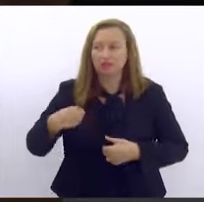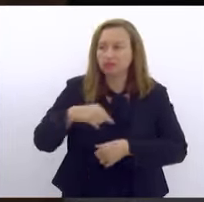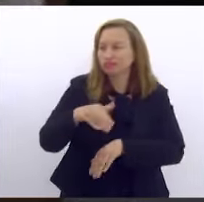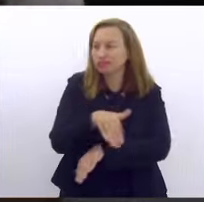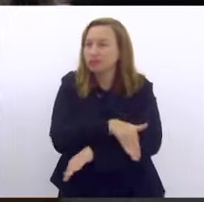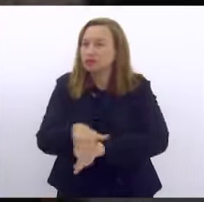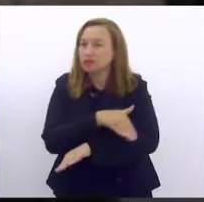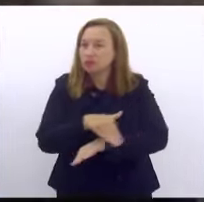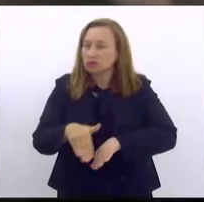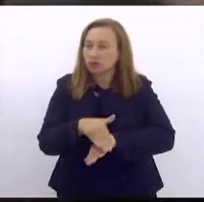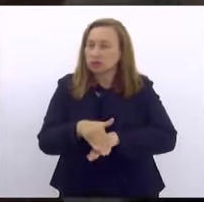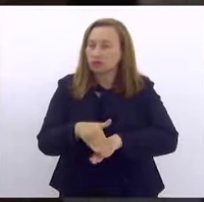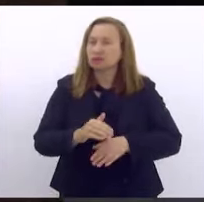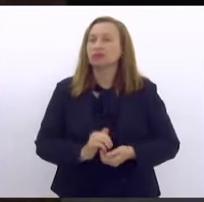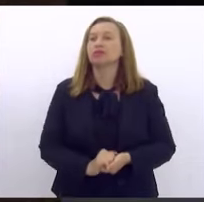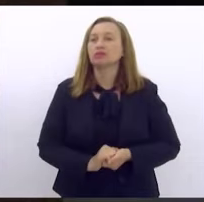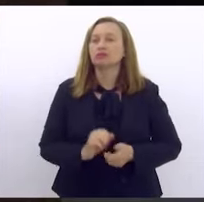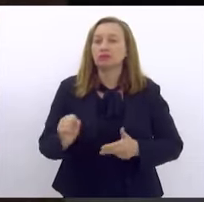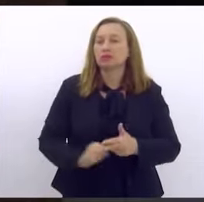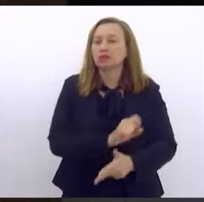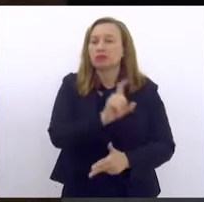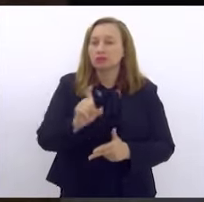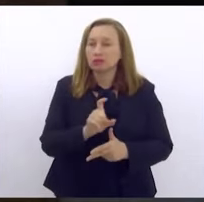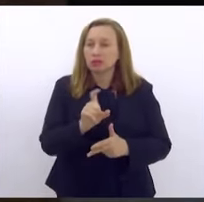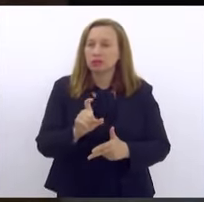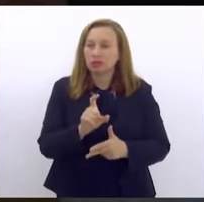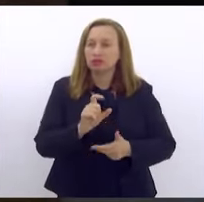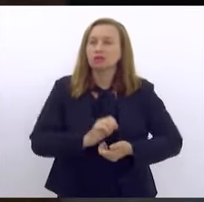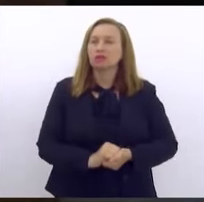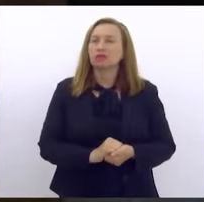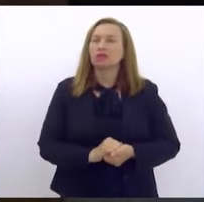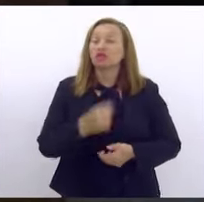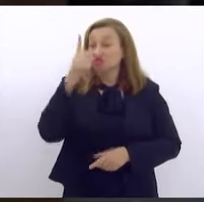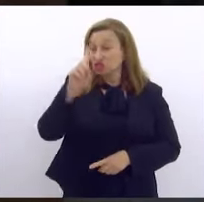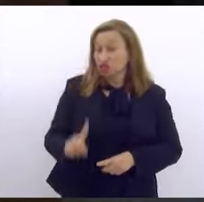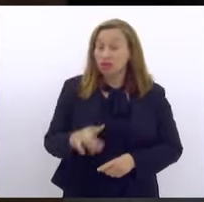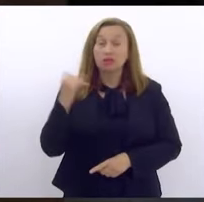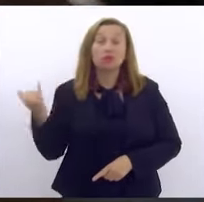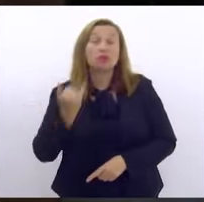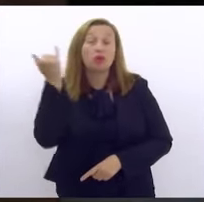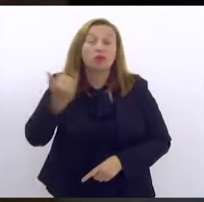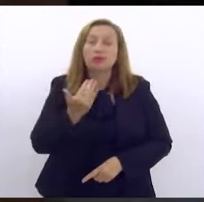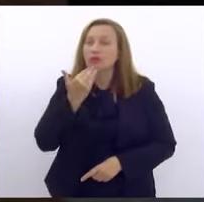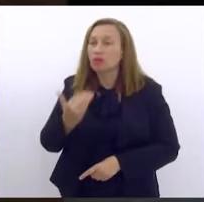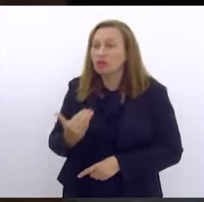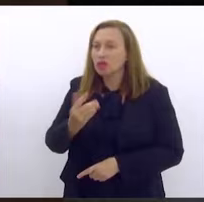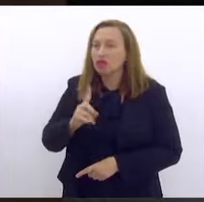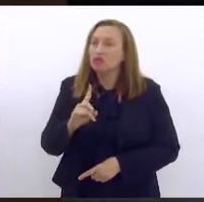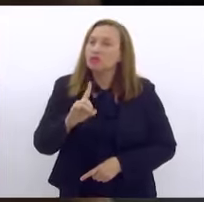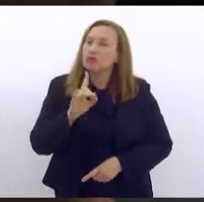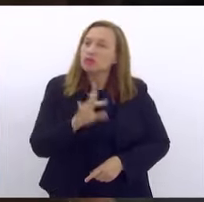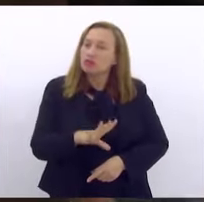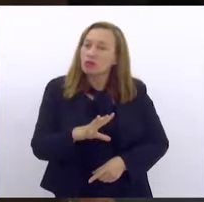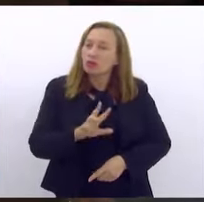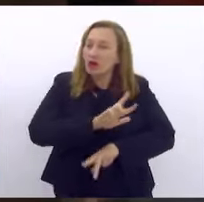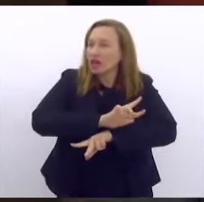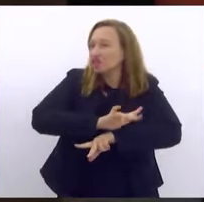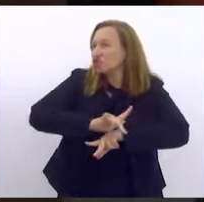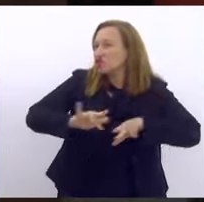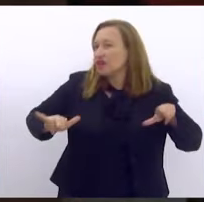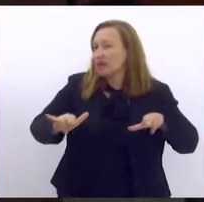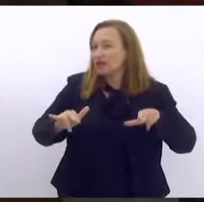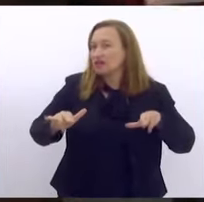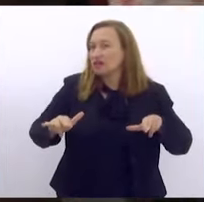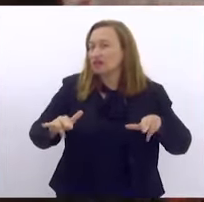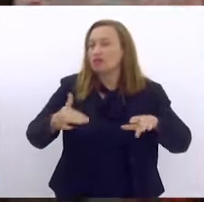para demandar desta casa e do Poder Executivo direitos, direitos importantes, que não só favorecem as diversas